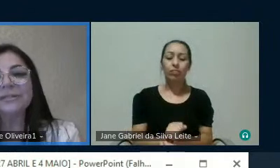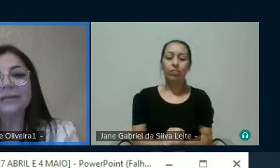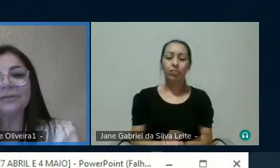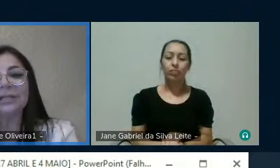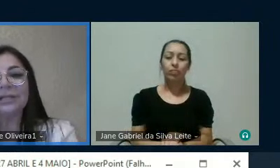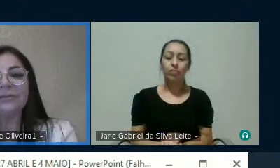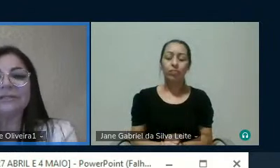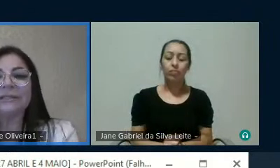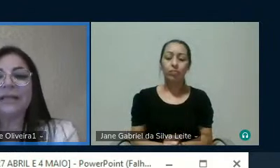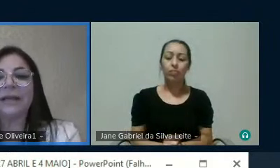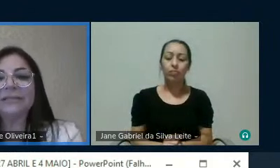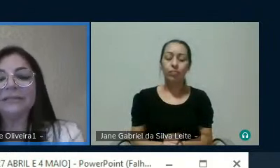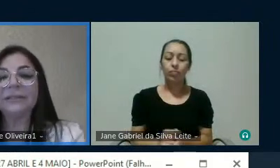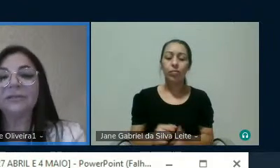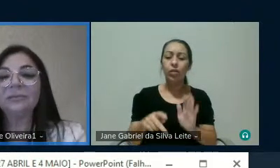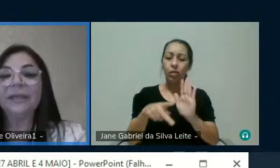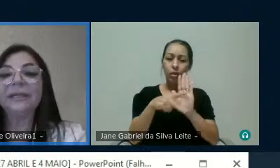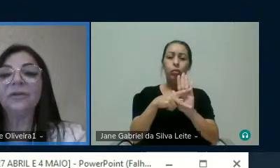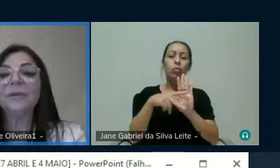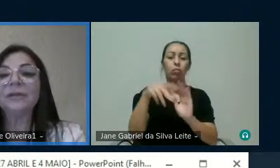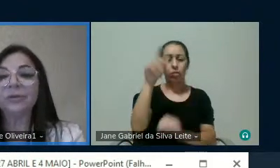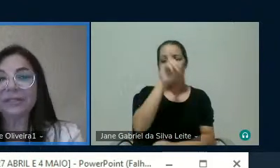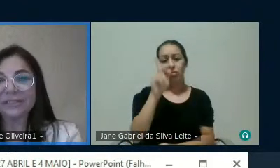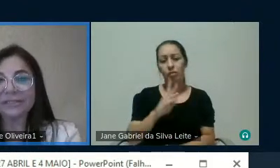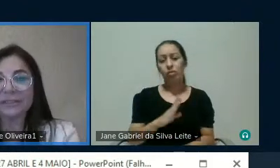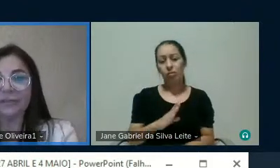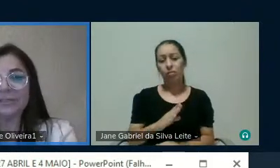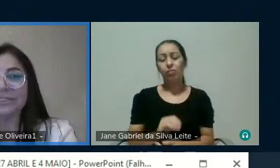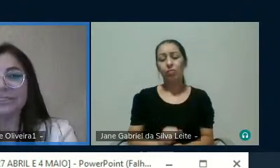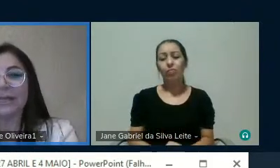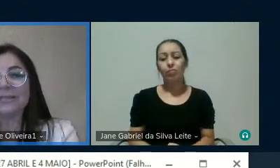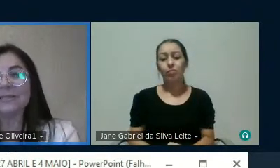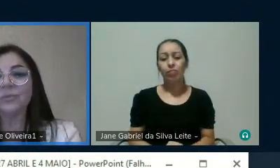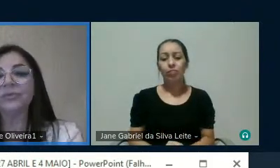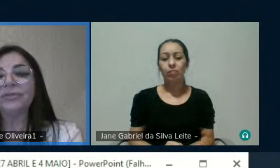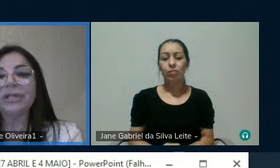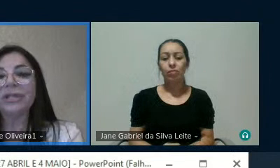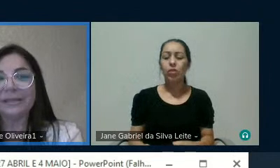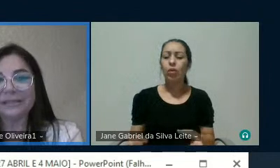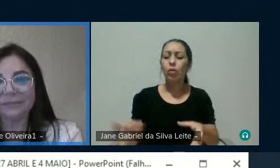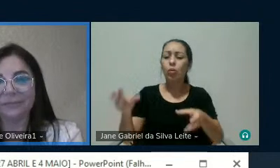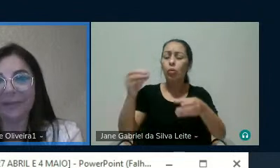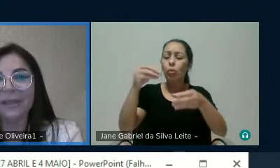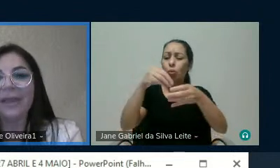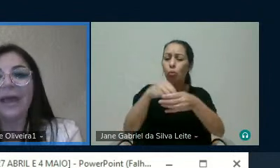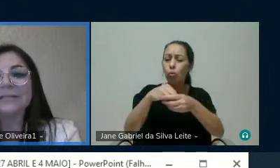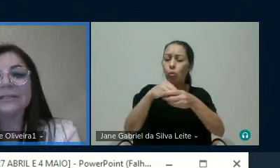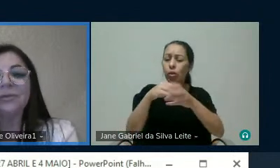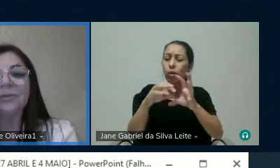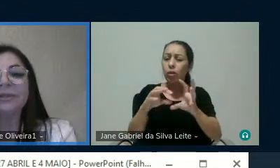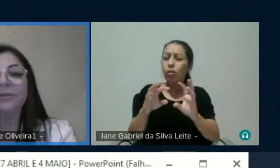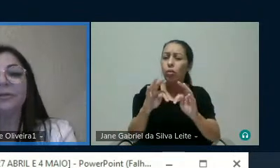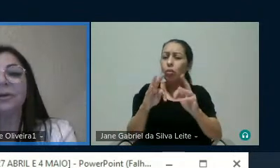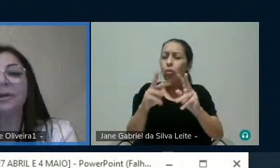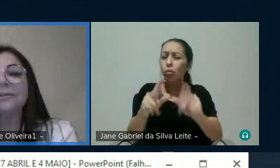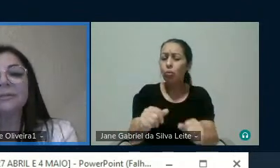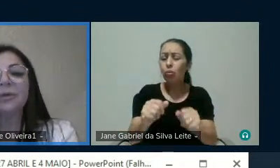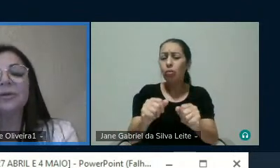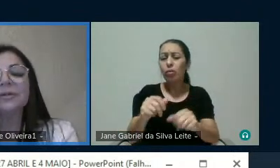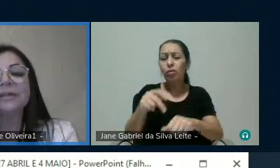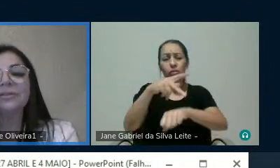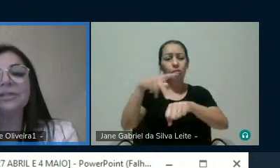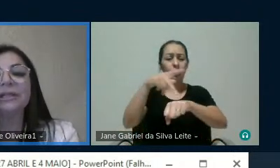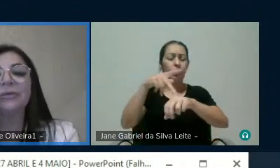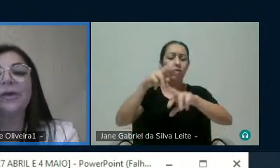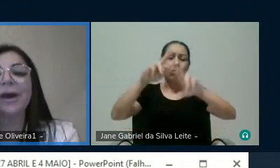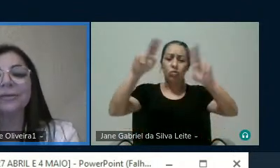O conceito de língua de sinais, então, ele engloba todas as línguas de sinais mundiais, assim como